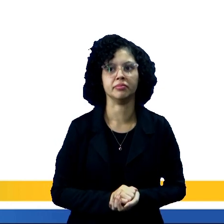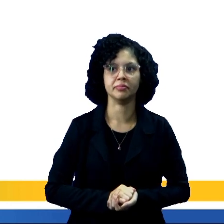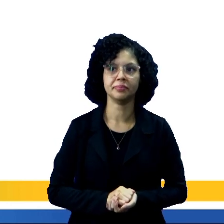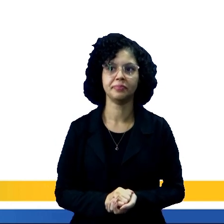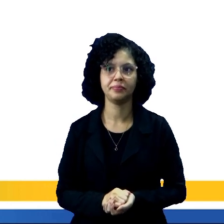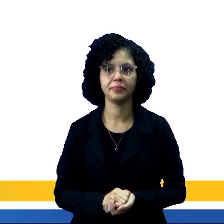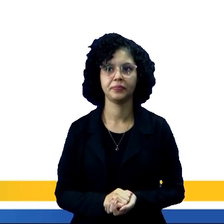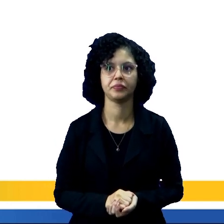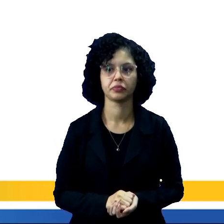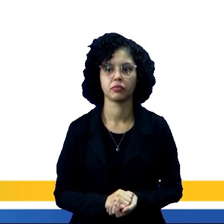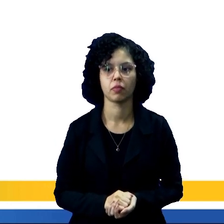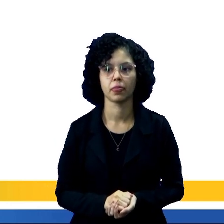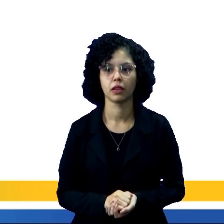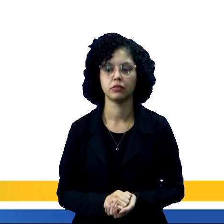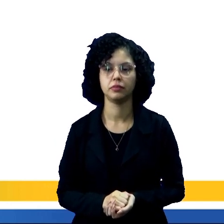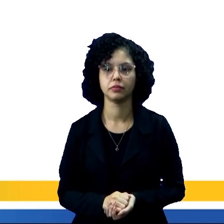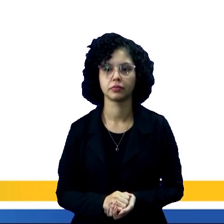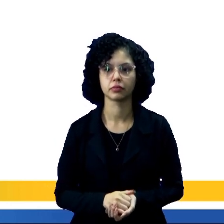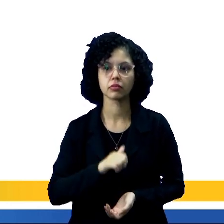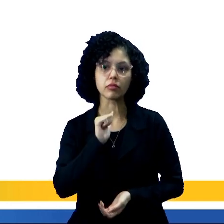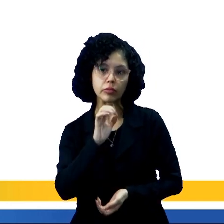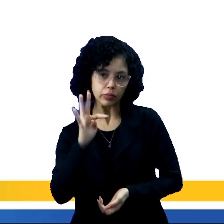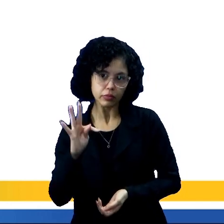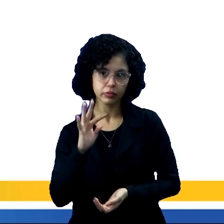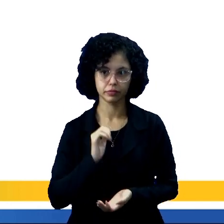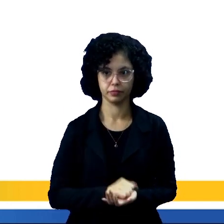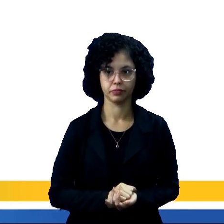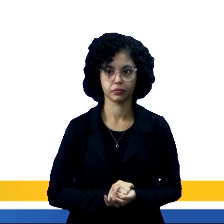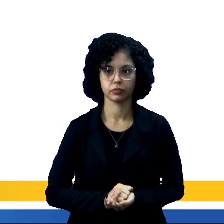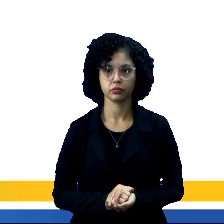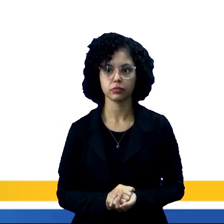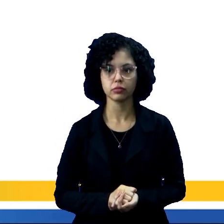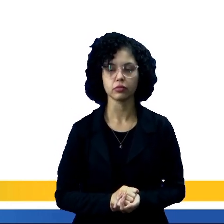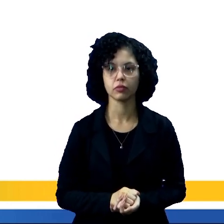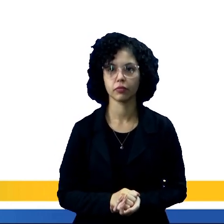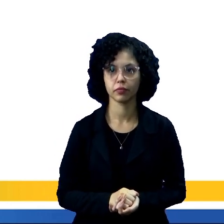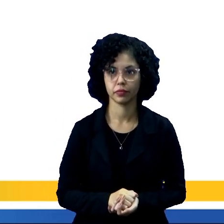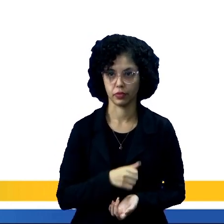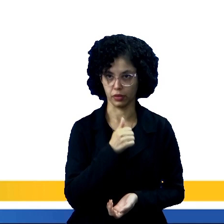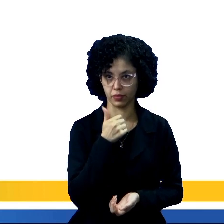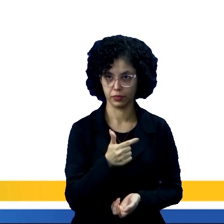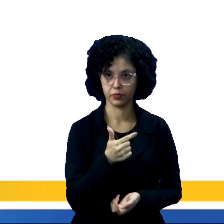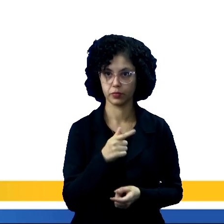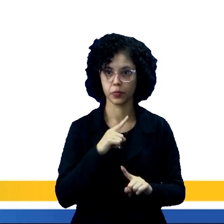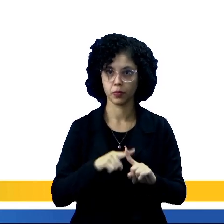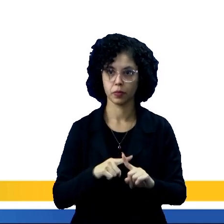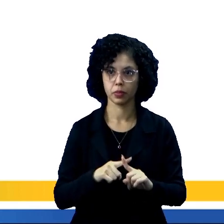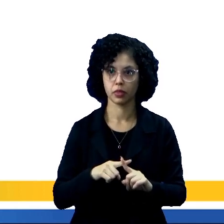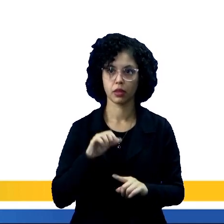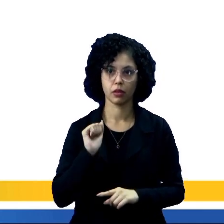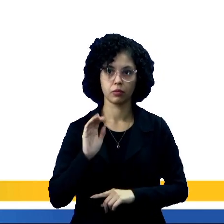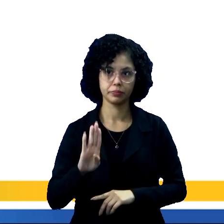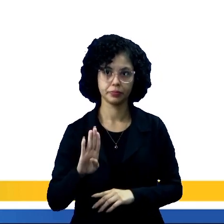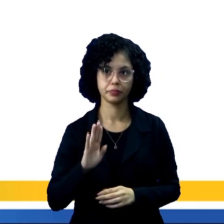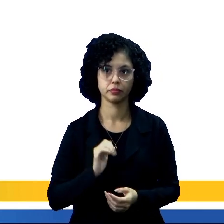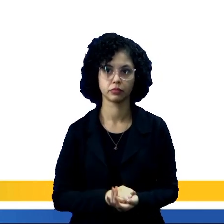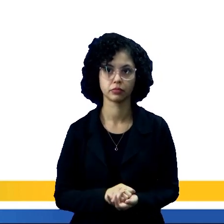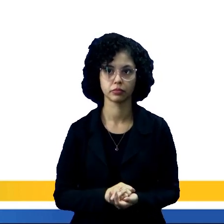aí, ó. AT, lá no início, é igual a 2 vezes